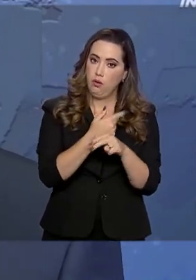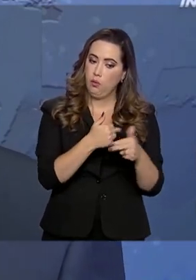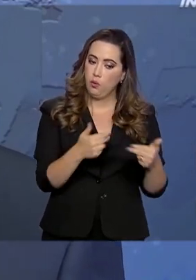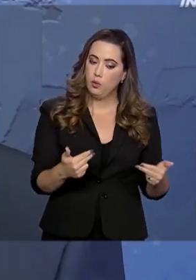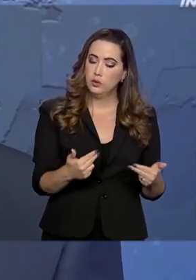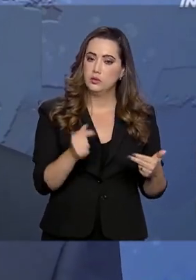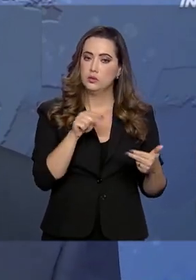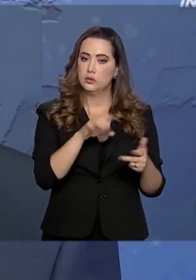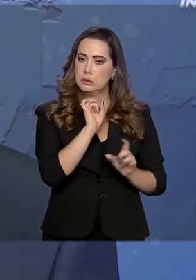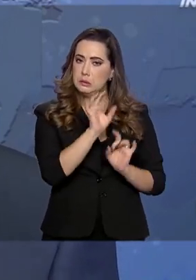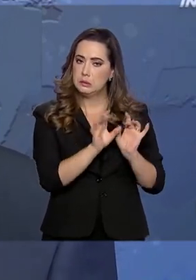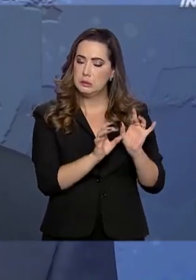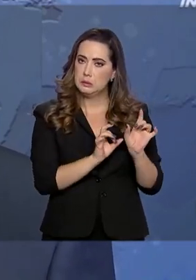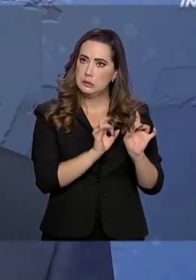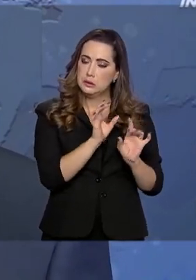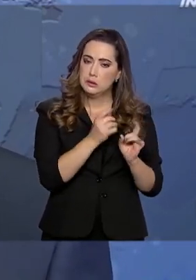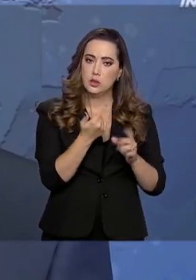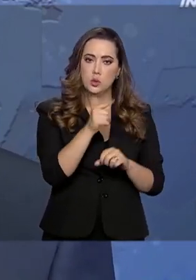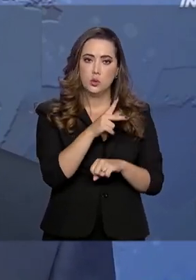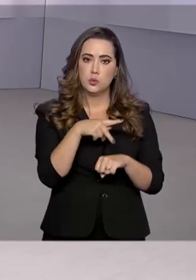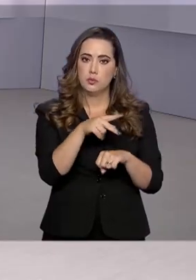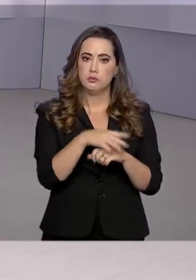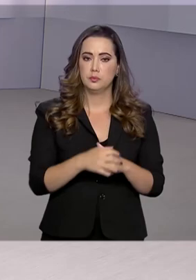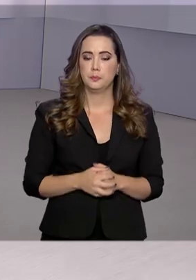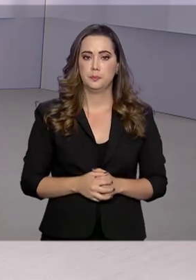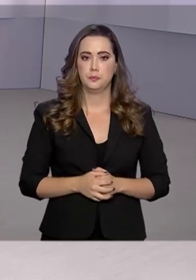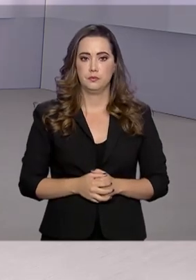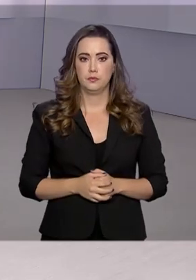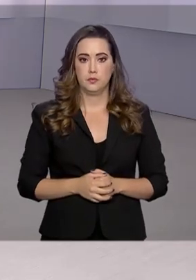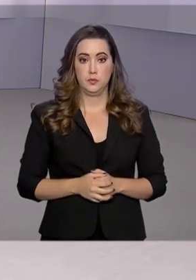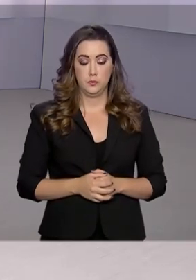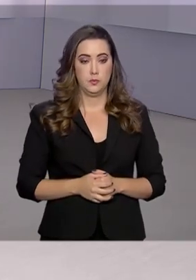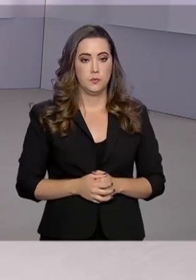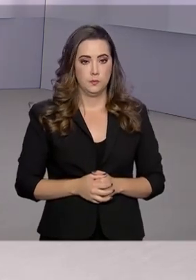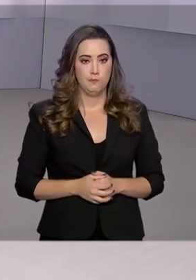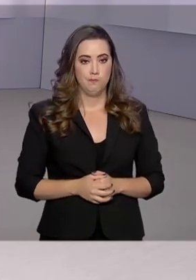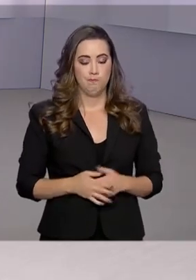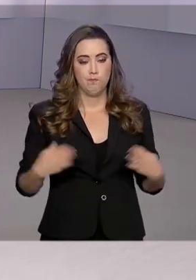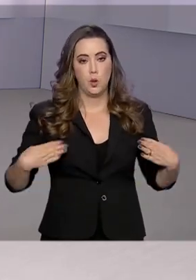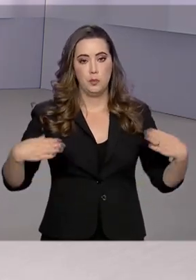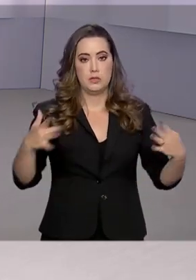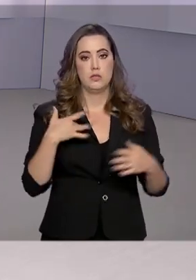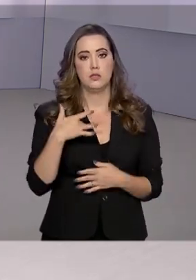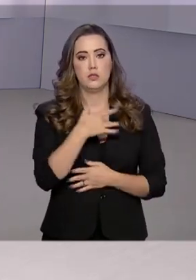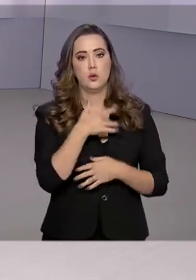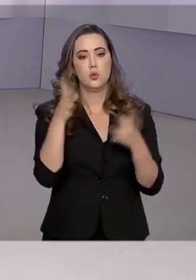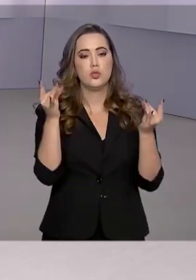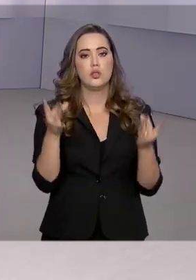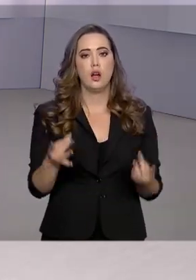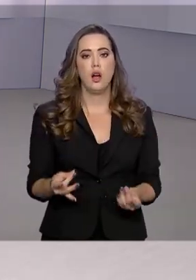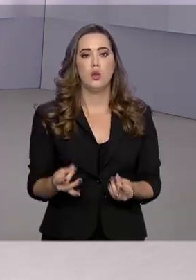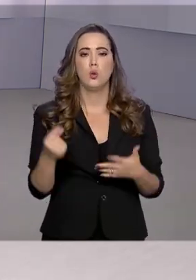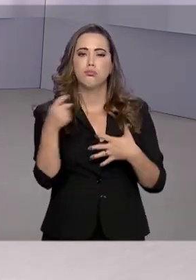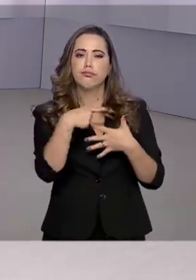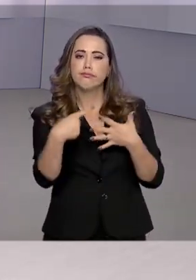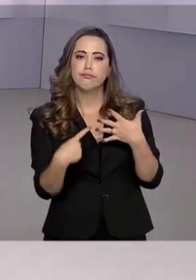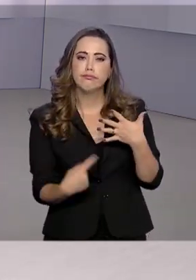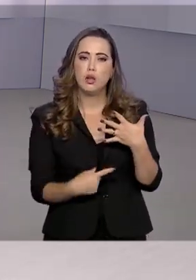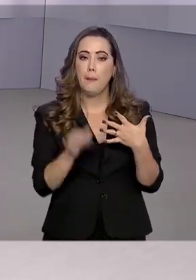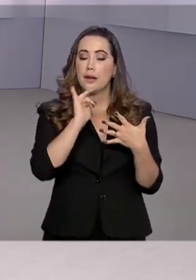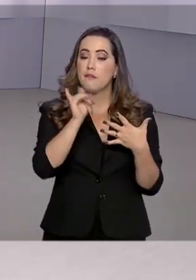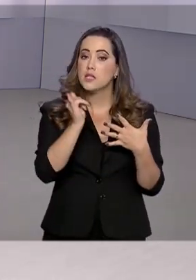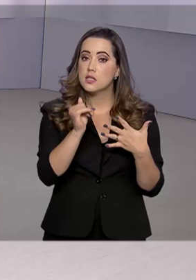insumos neto no caso específico né em outros locais e o ministério da saúde detalhou agora poucos critérios